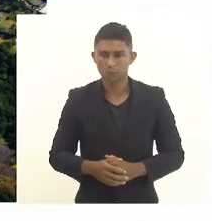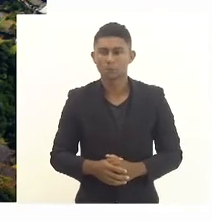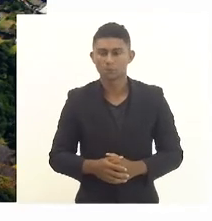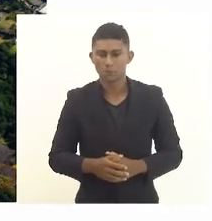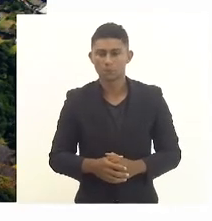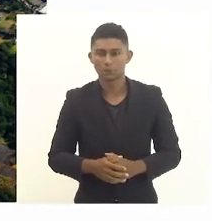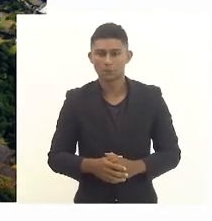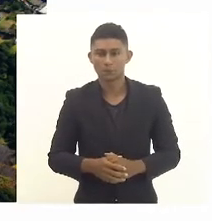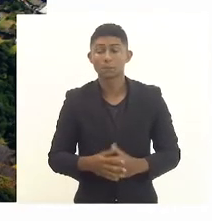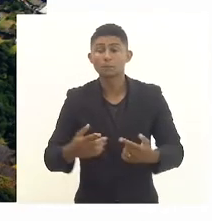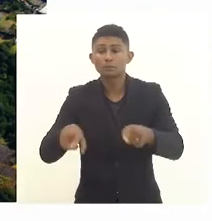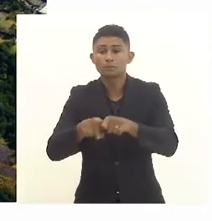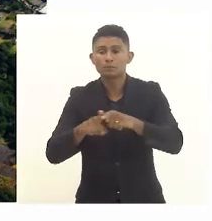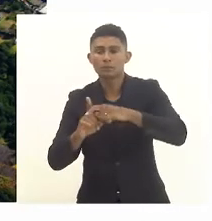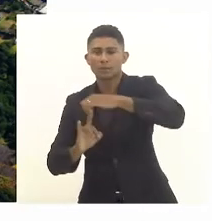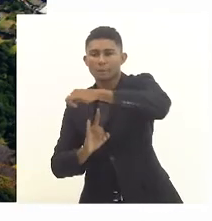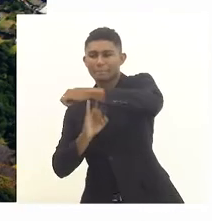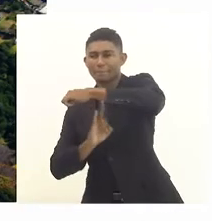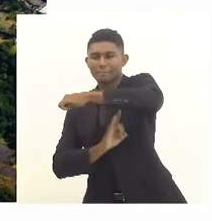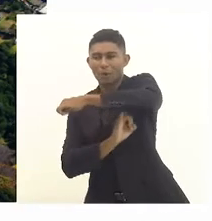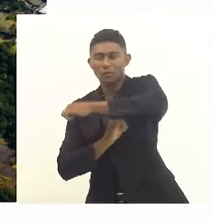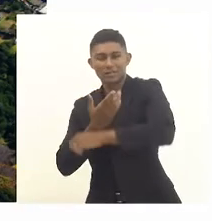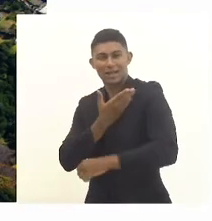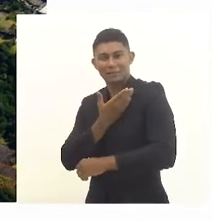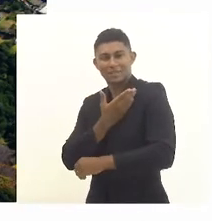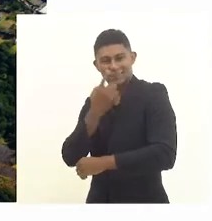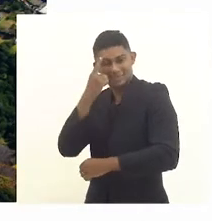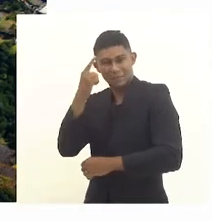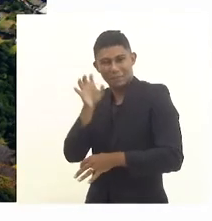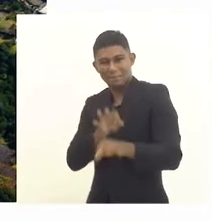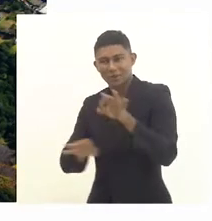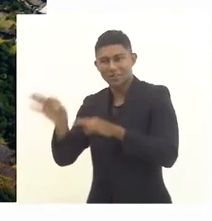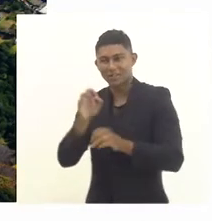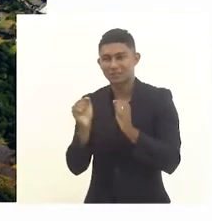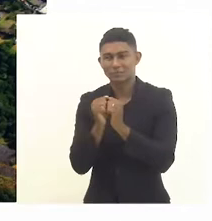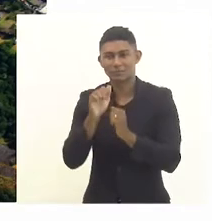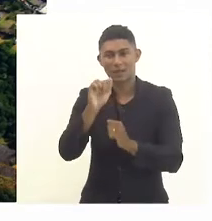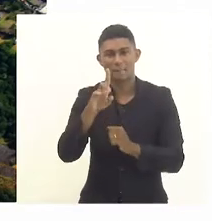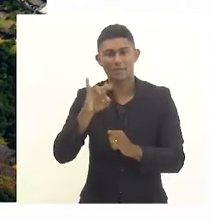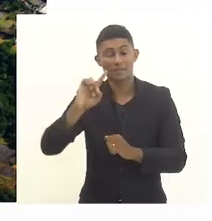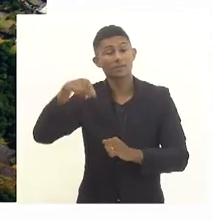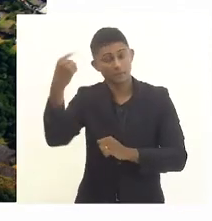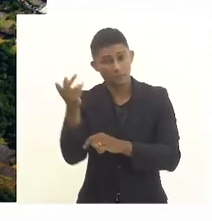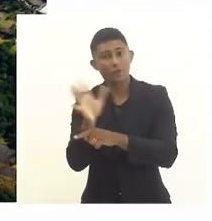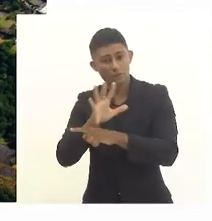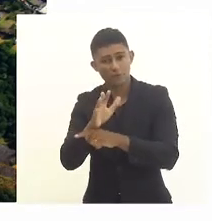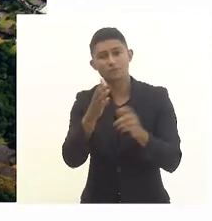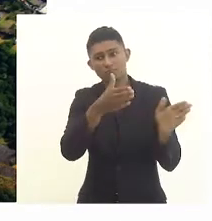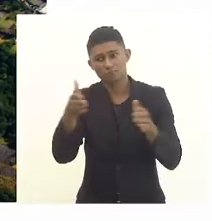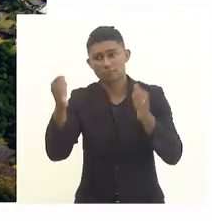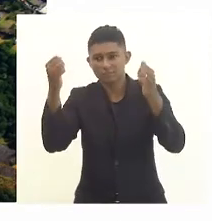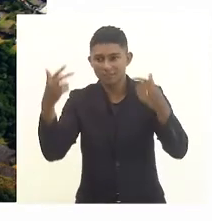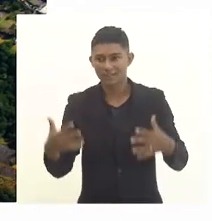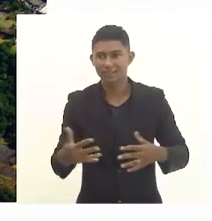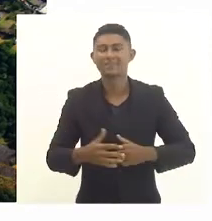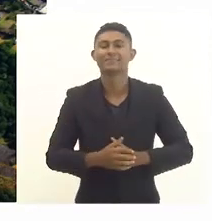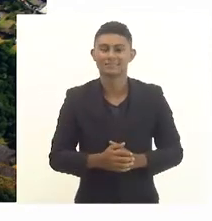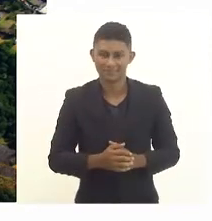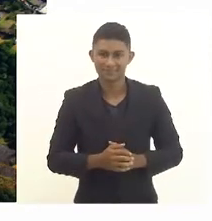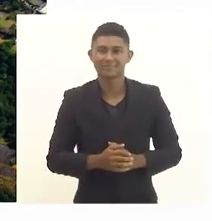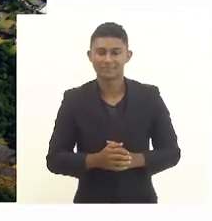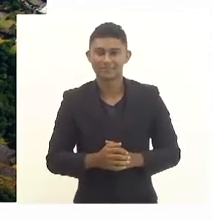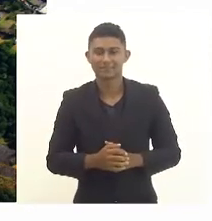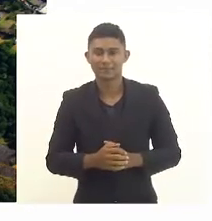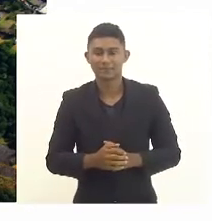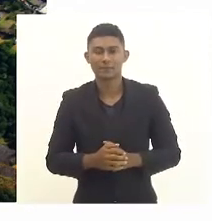Aí a Ponte da Amizade, que é um projeto com a BDI, que eu vou colocar o videozinho para ilustrar o que a gente vai fazer para a